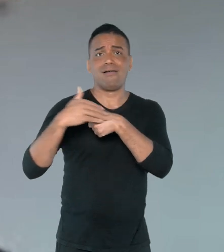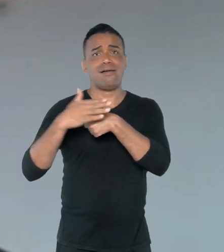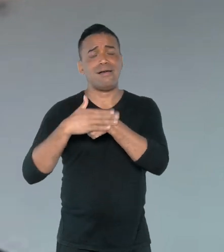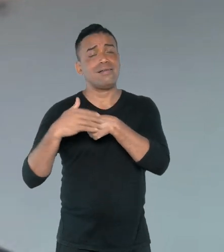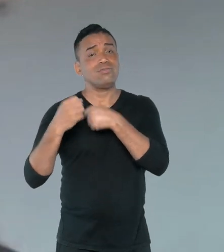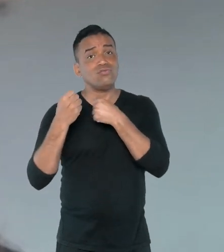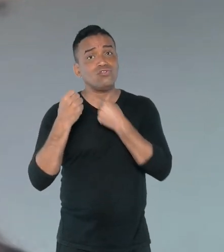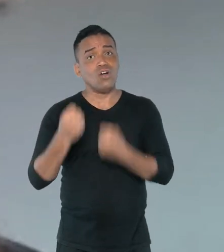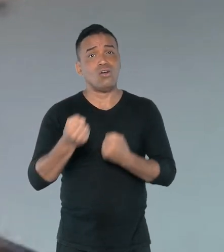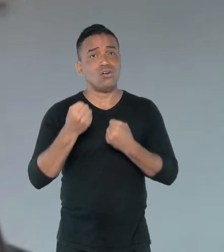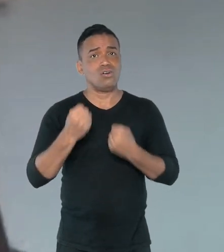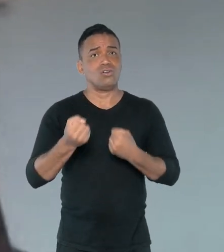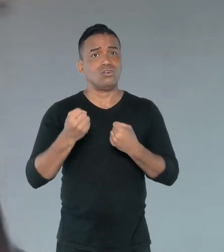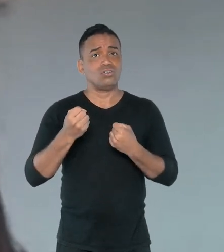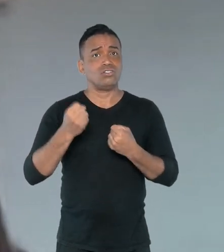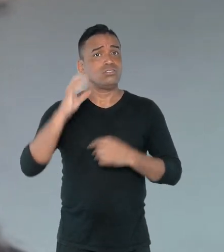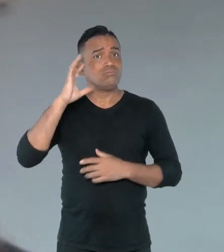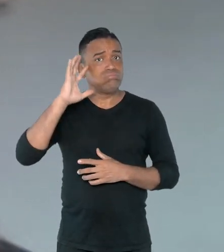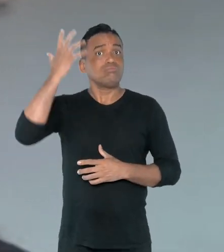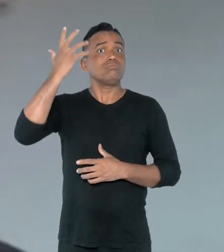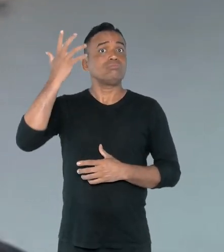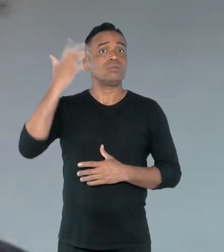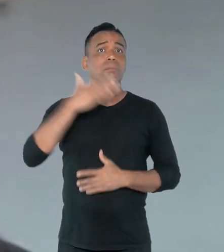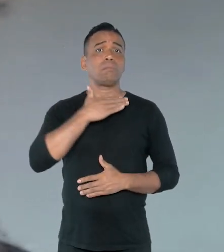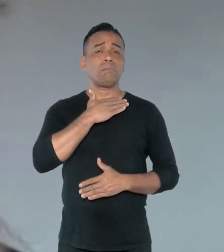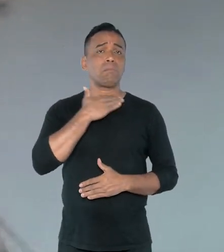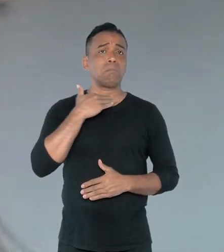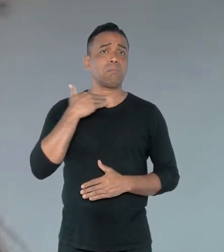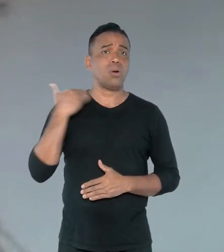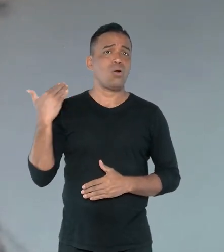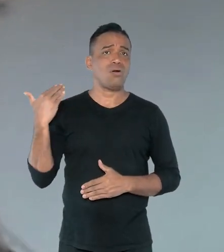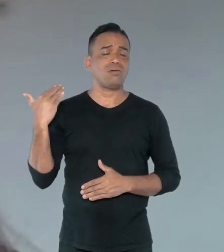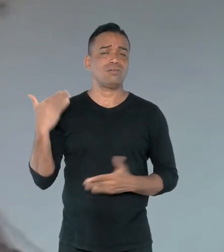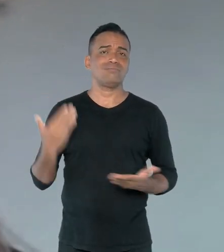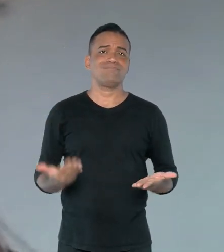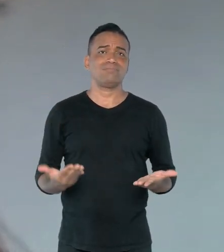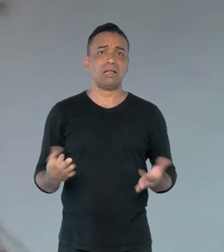tão fortes, de repente isso acaba, assim.